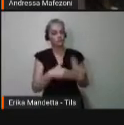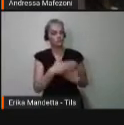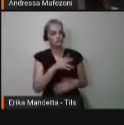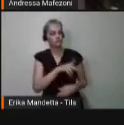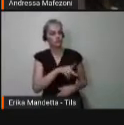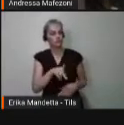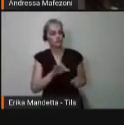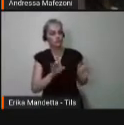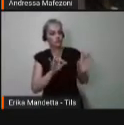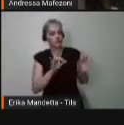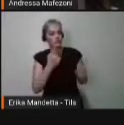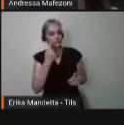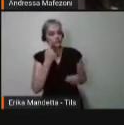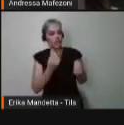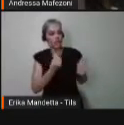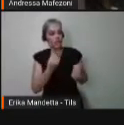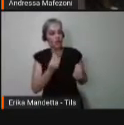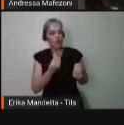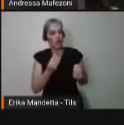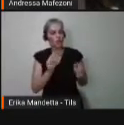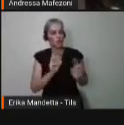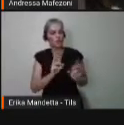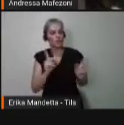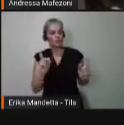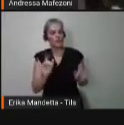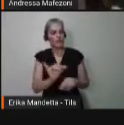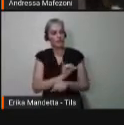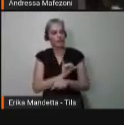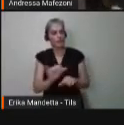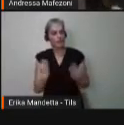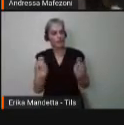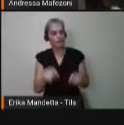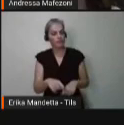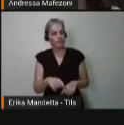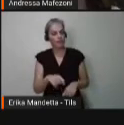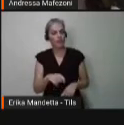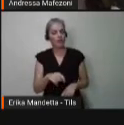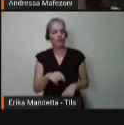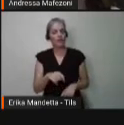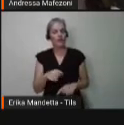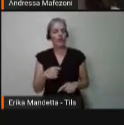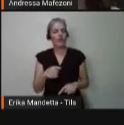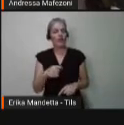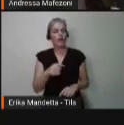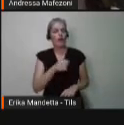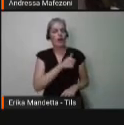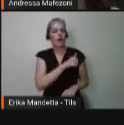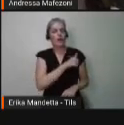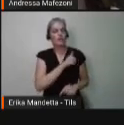que esse conteúdo chegue para o estudante com deficiência